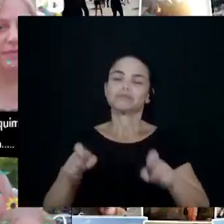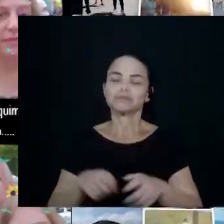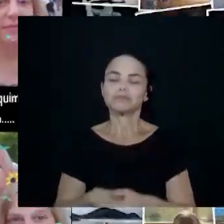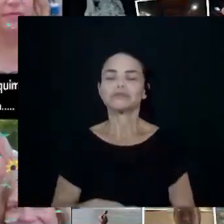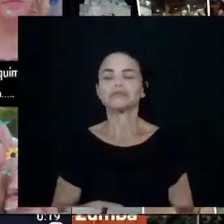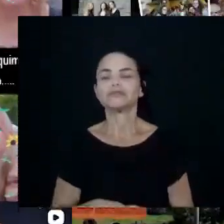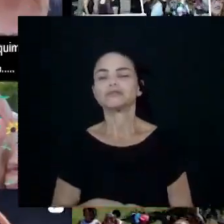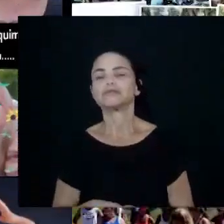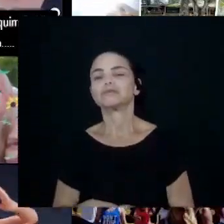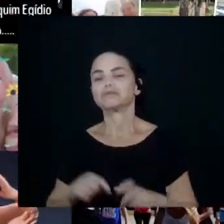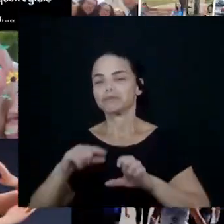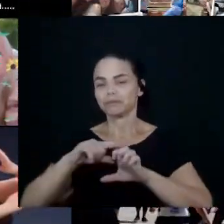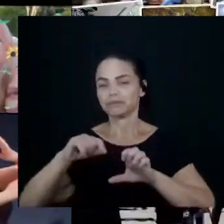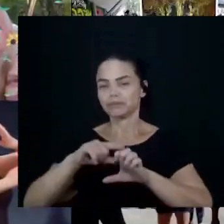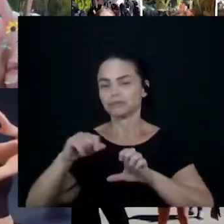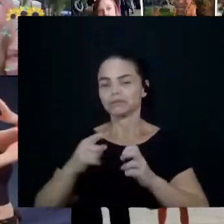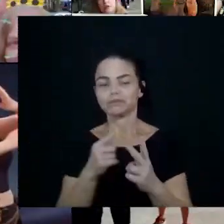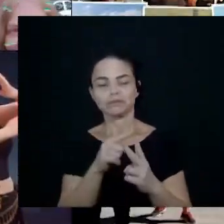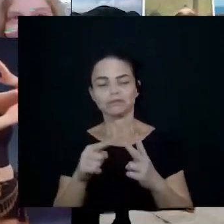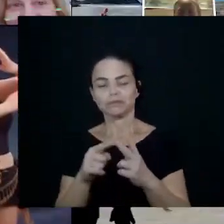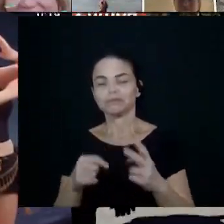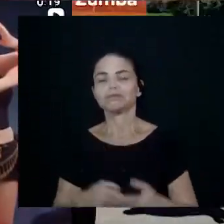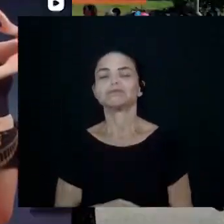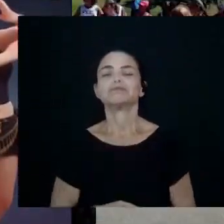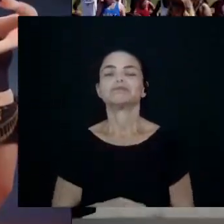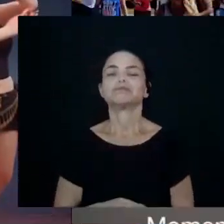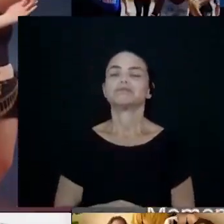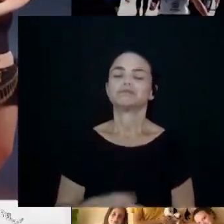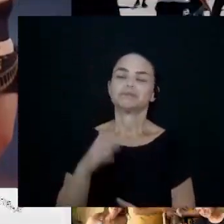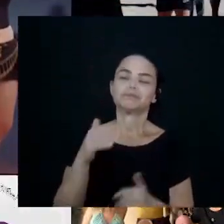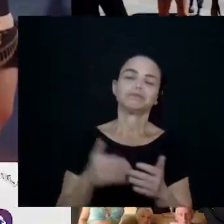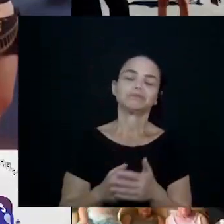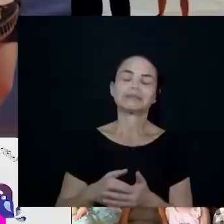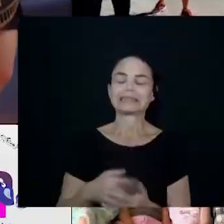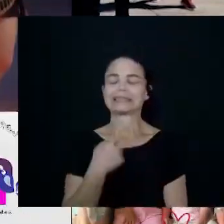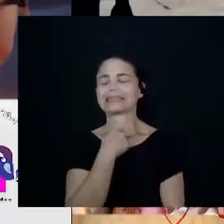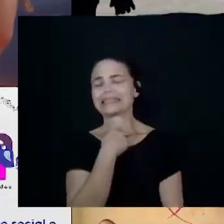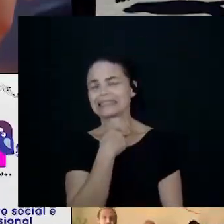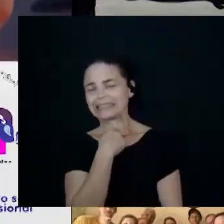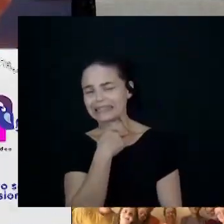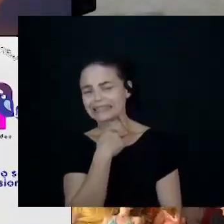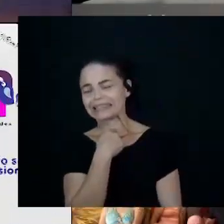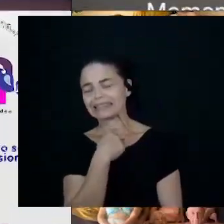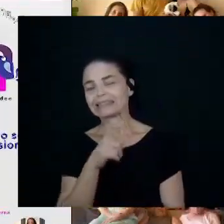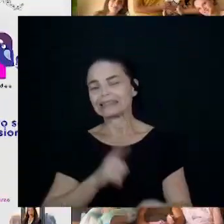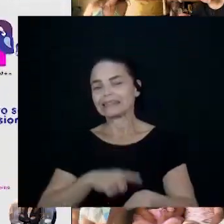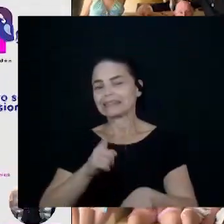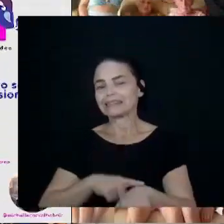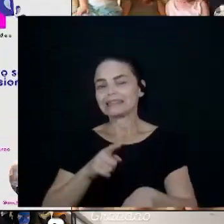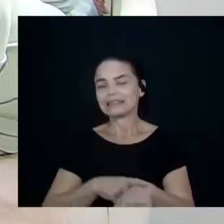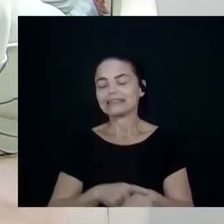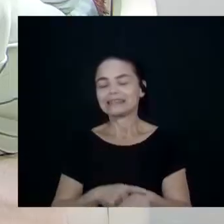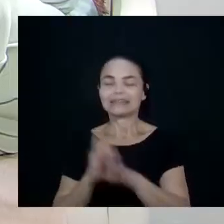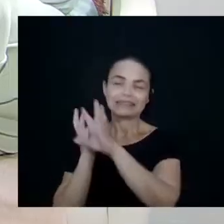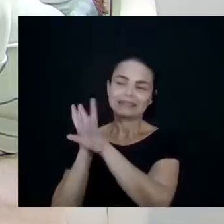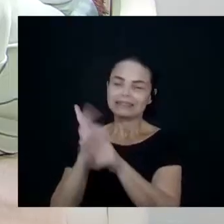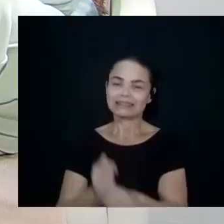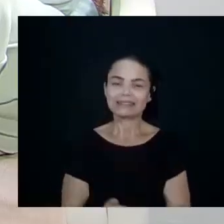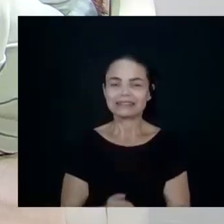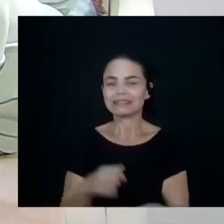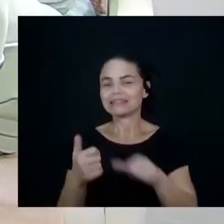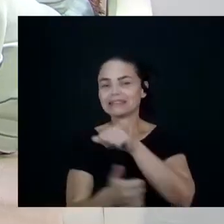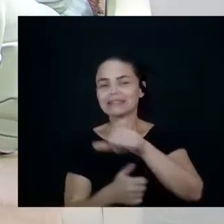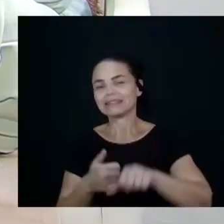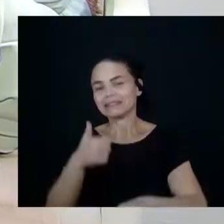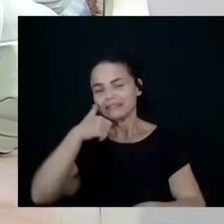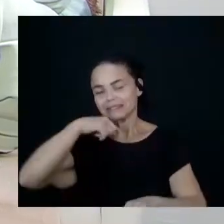informática, empreender nessas 2 áreas. E com toda essa correria, em que momento na sua trajetória você